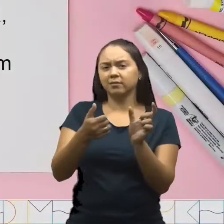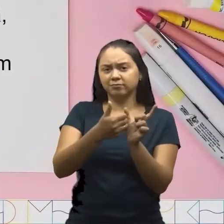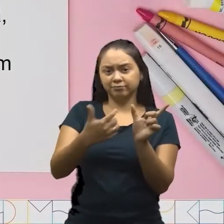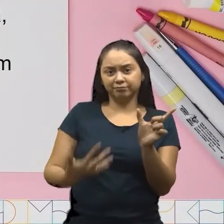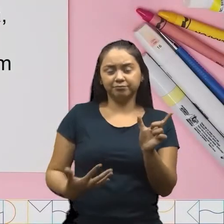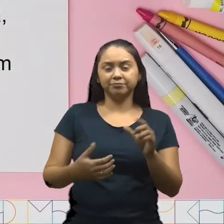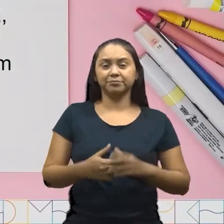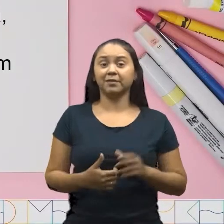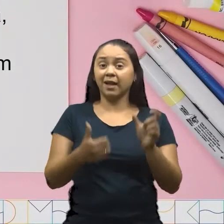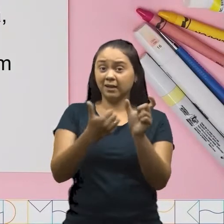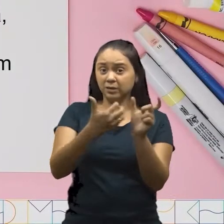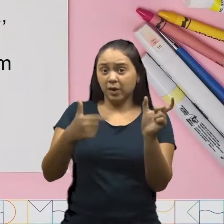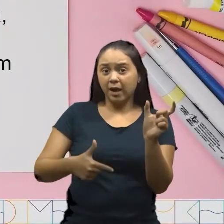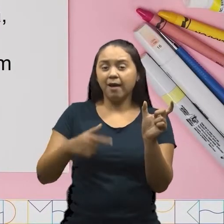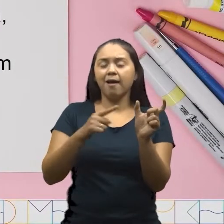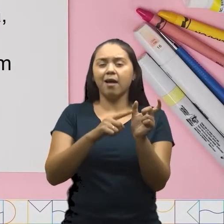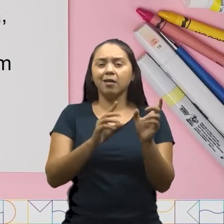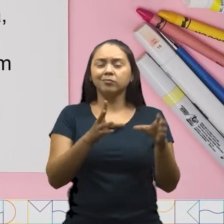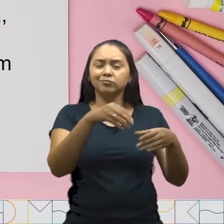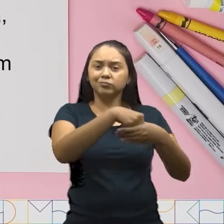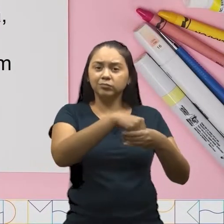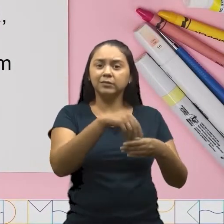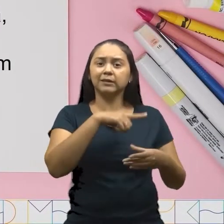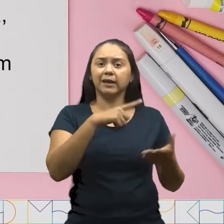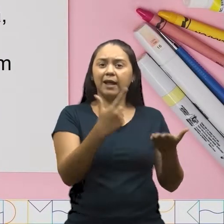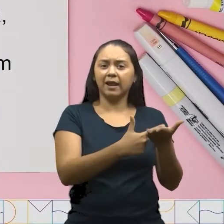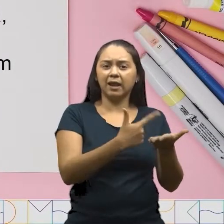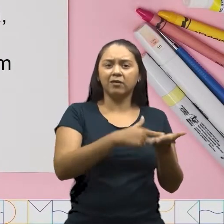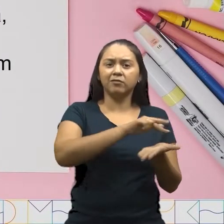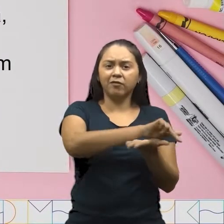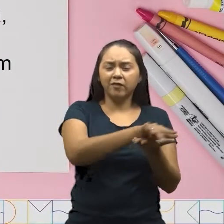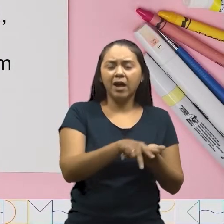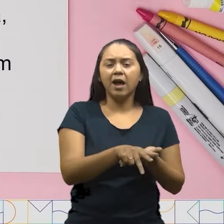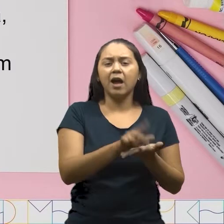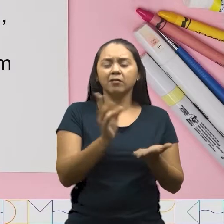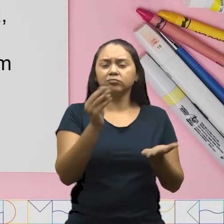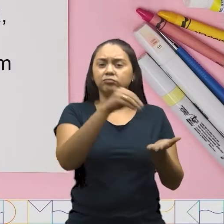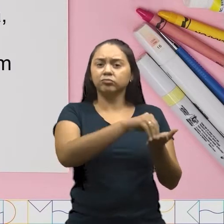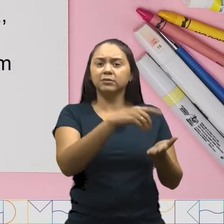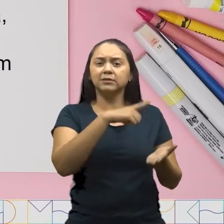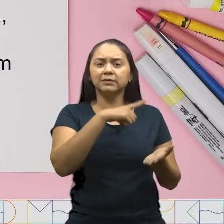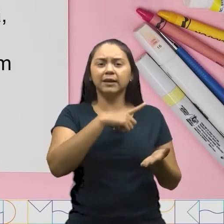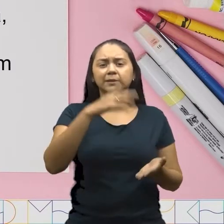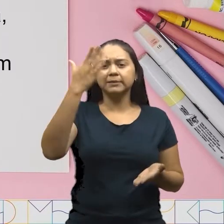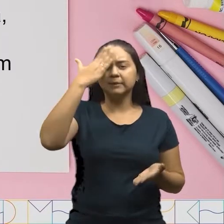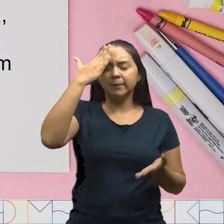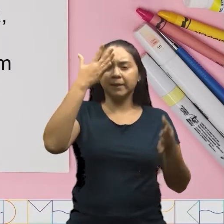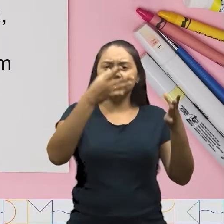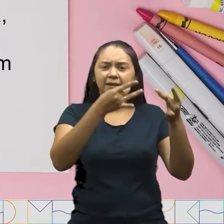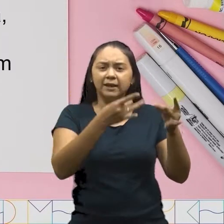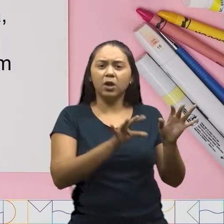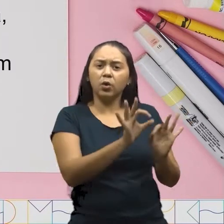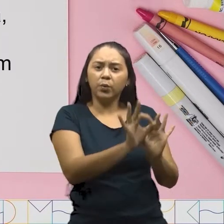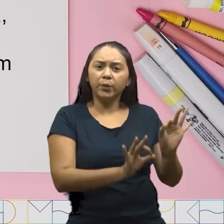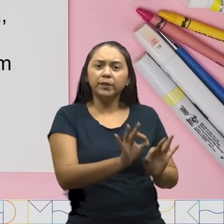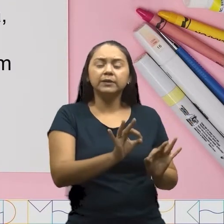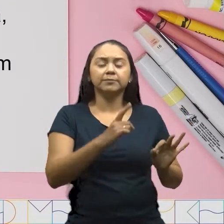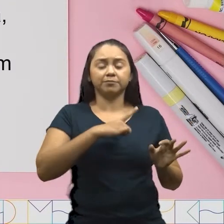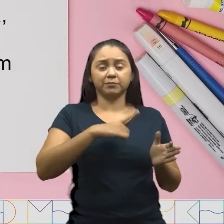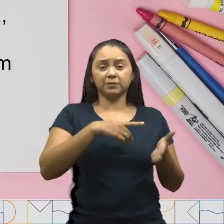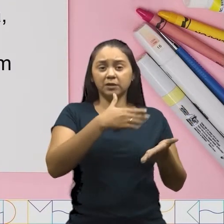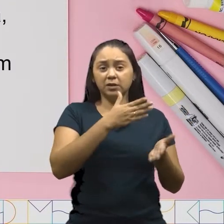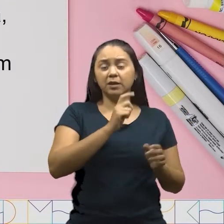A enciclopédia é um conjunto de livros que concentra o saber de maneira organizada, geralmente em